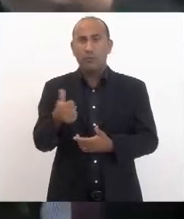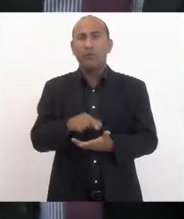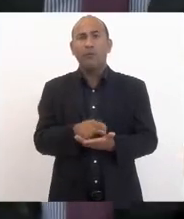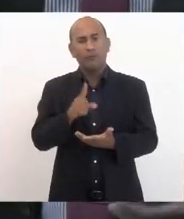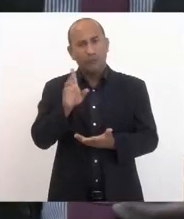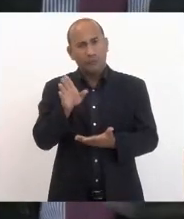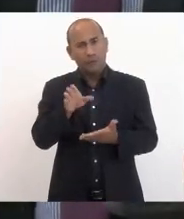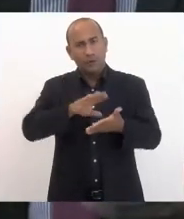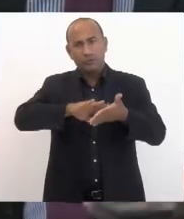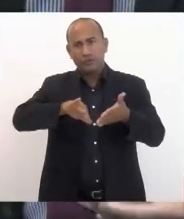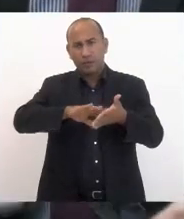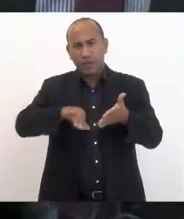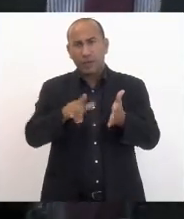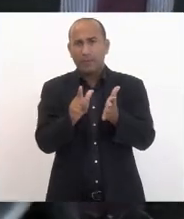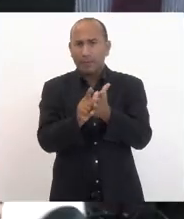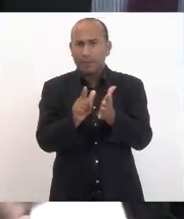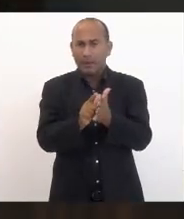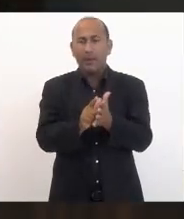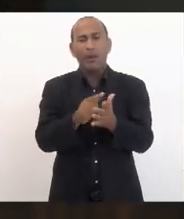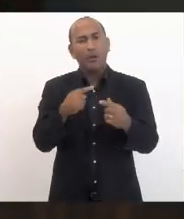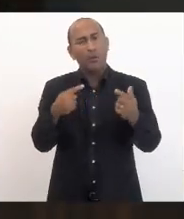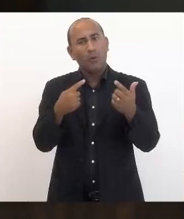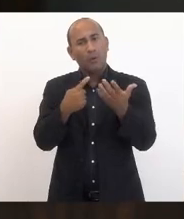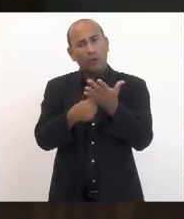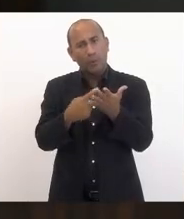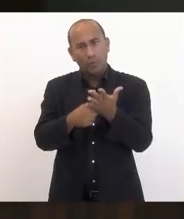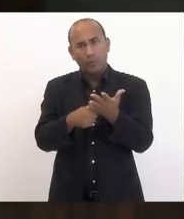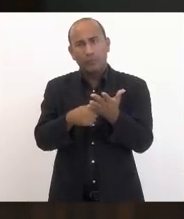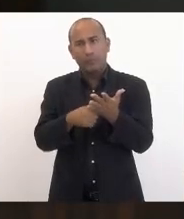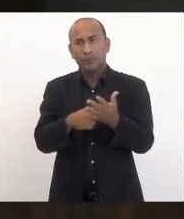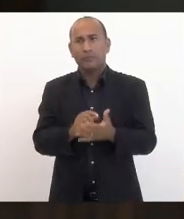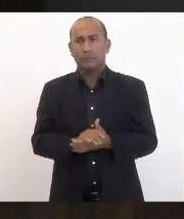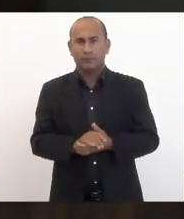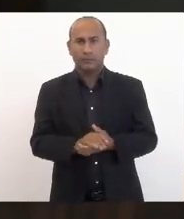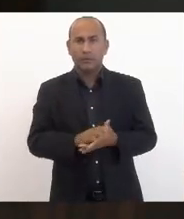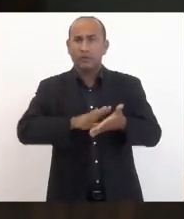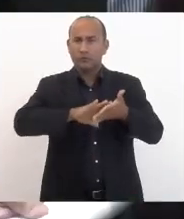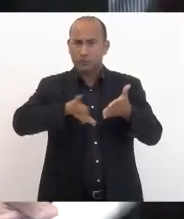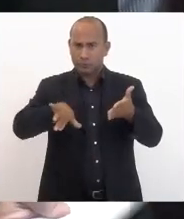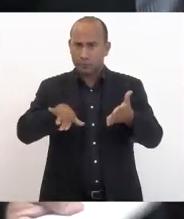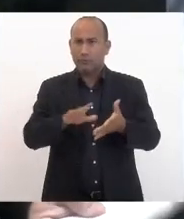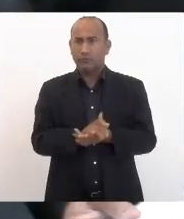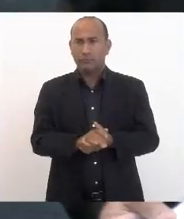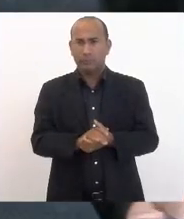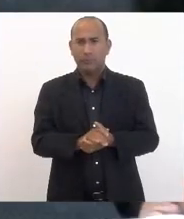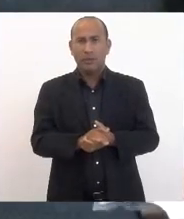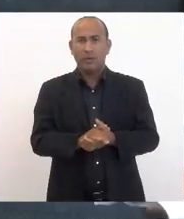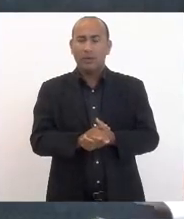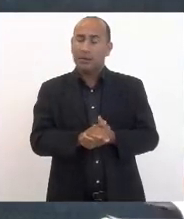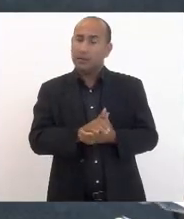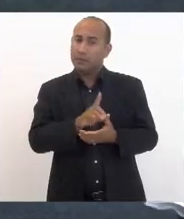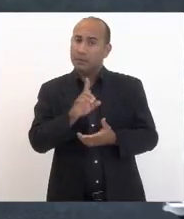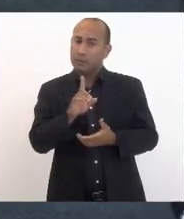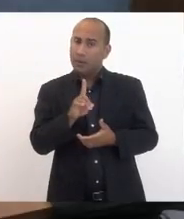de pauta, eu propus aqui o acordo com o Rosenberg. E teve tá acordo. Retirou, então. Sim, então senhor. Não derrubou, retirou. Não, mas o